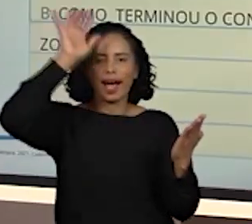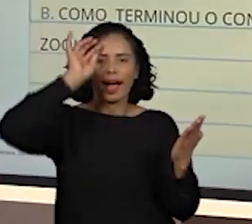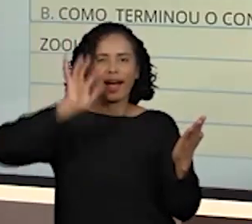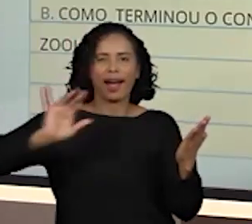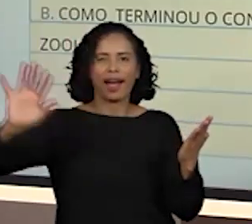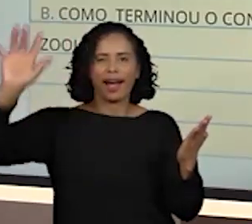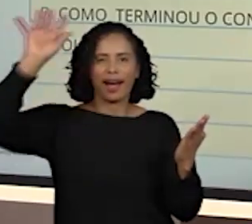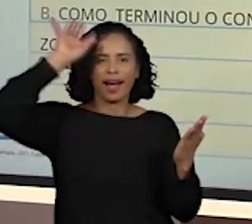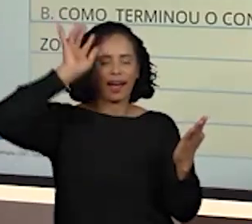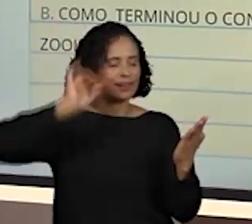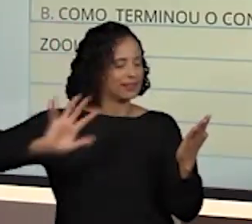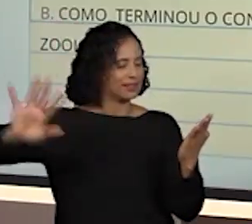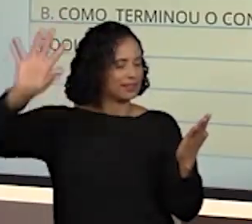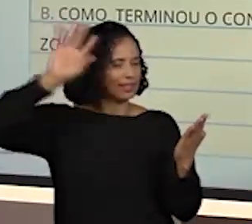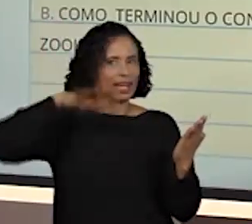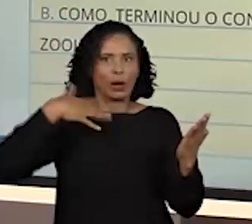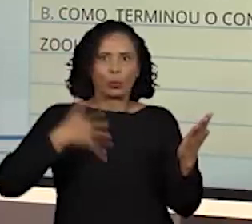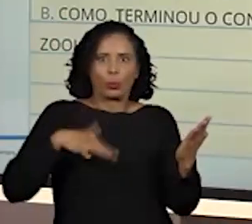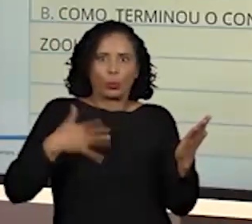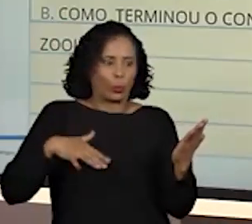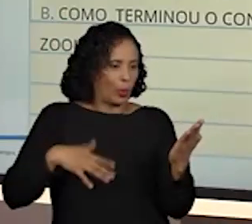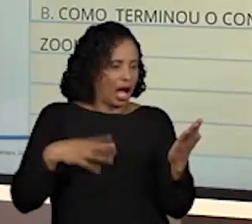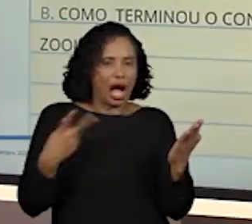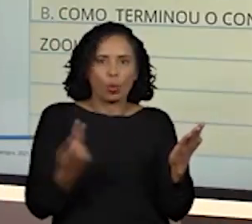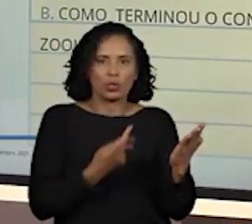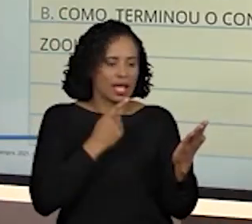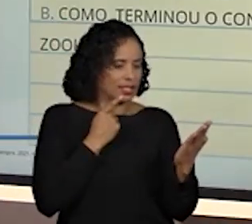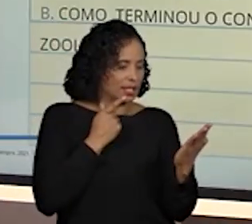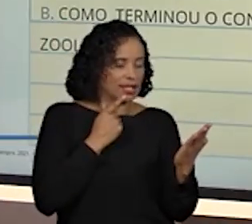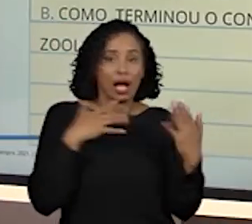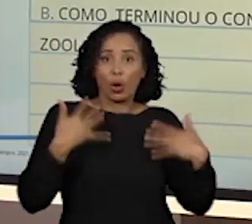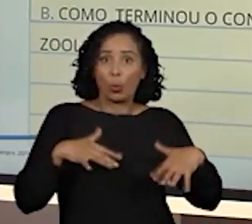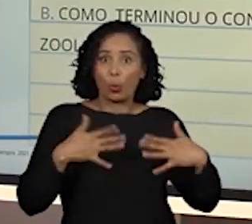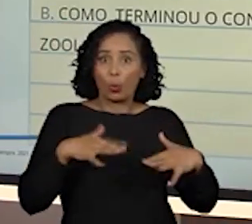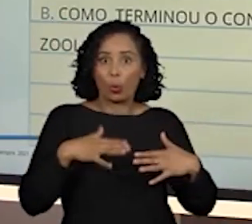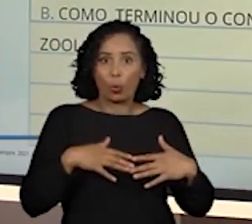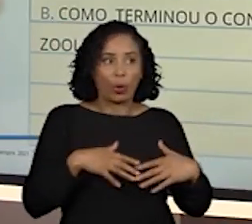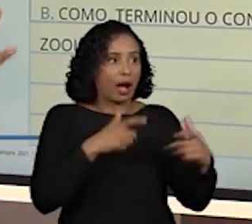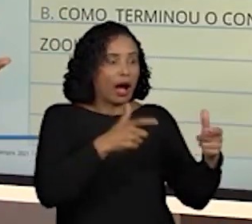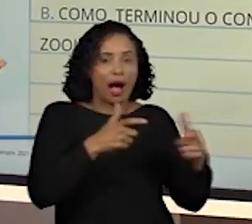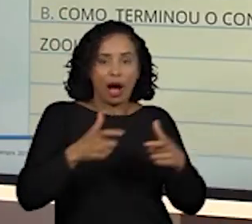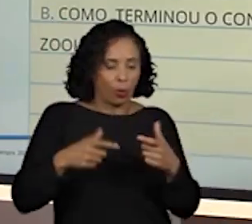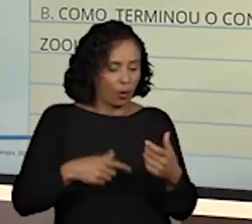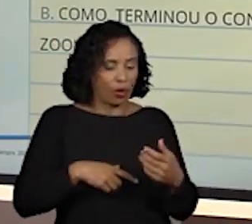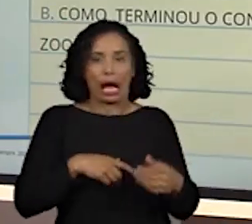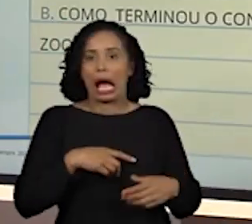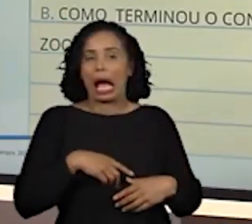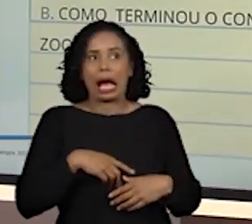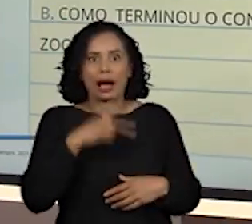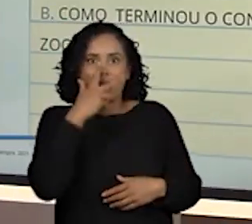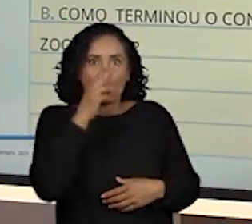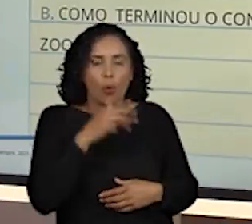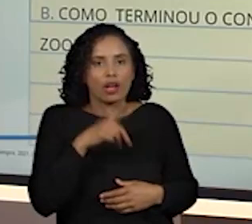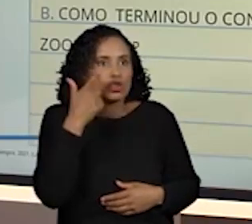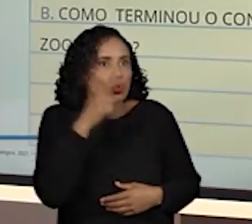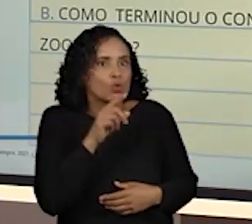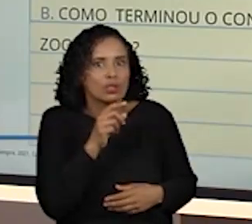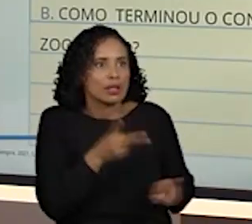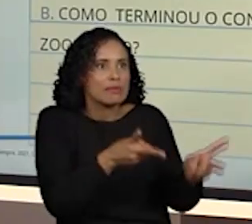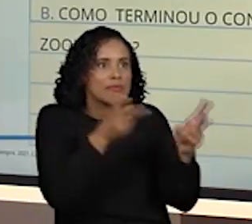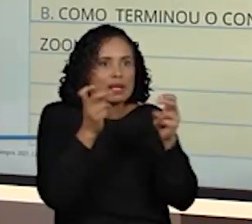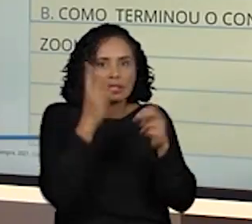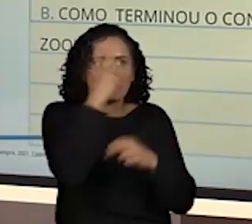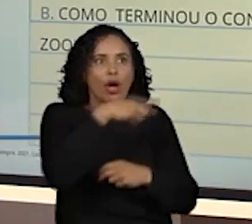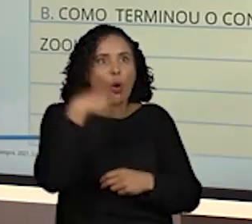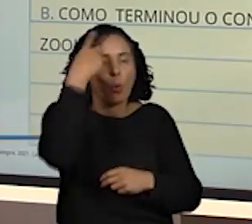Nossa, agora a gente vai saber quem é, agora a gente vai ver a face da múmia, a gente vai ter certeza que é